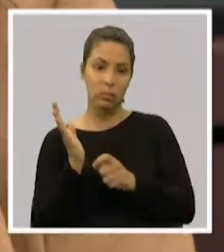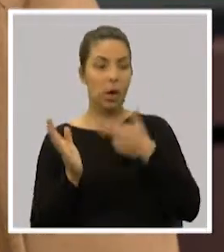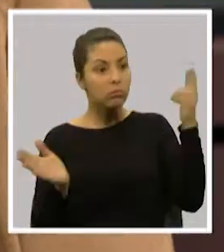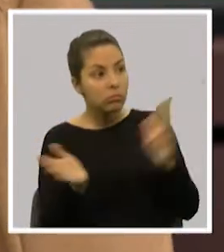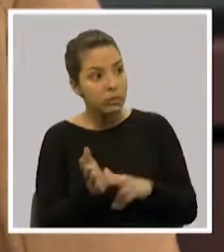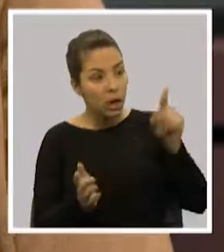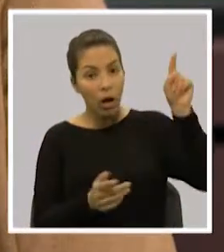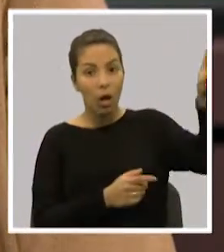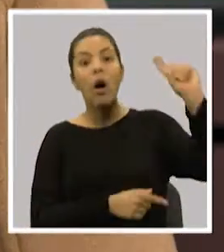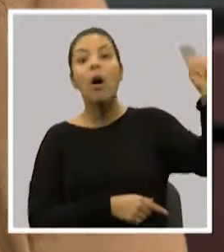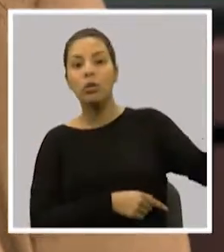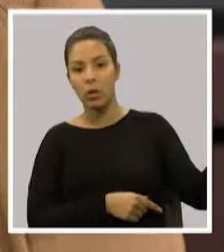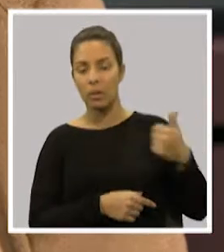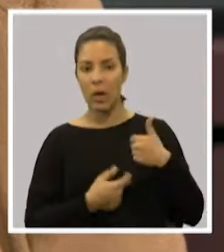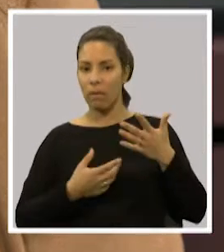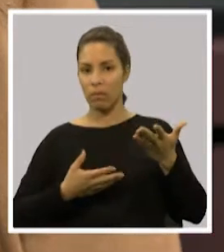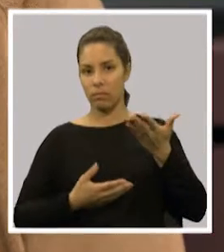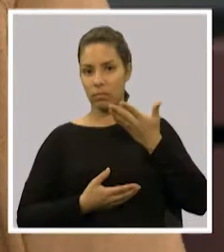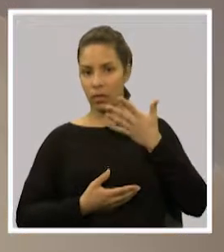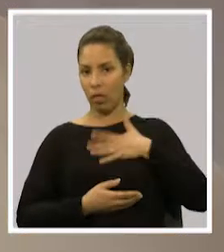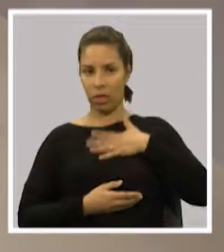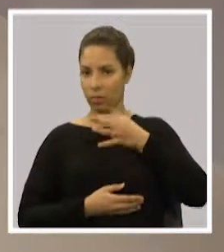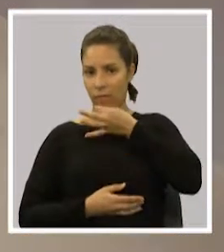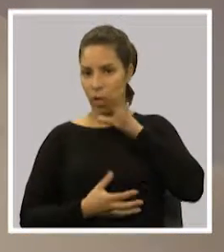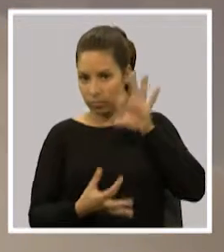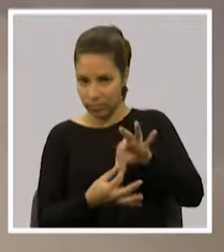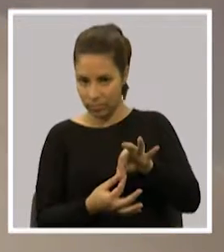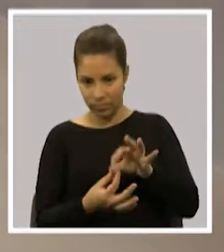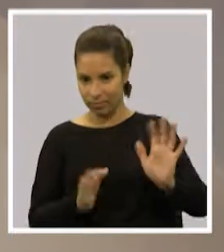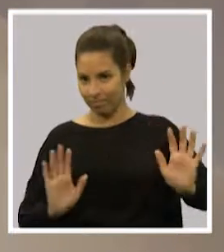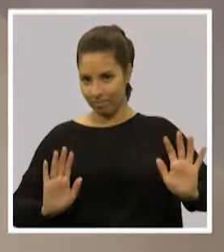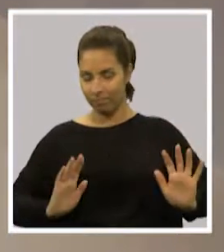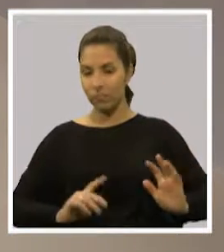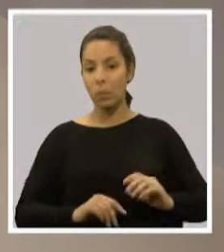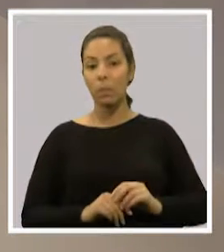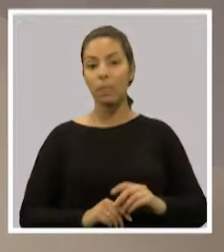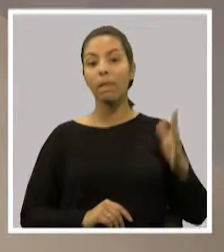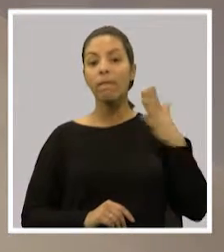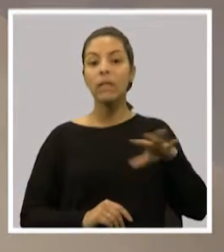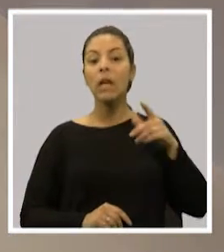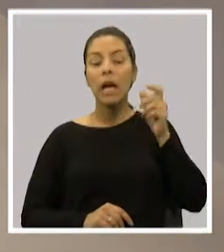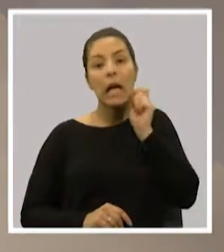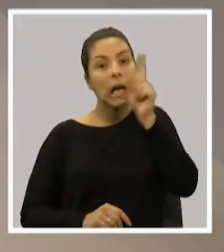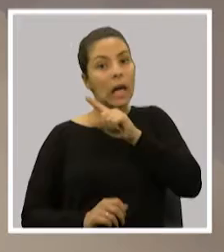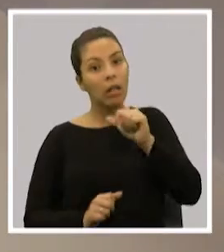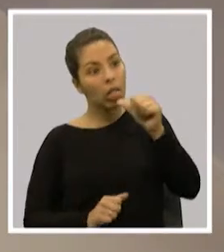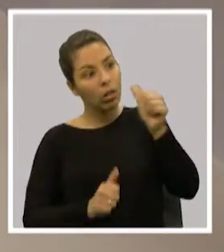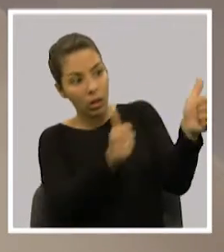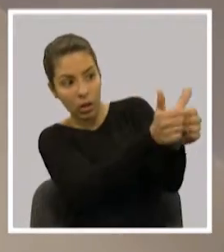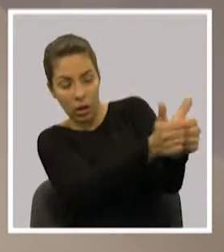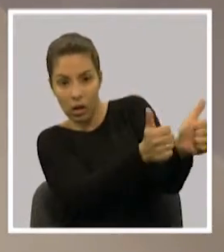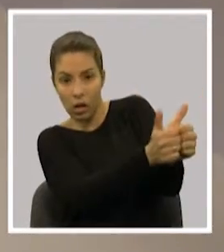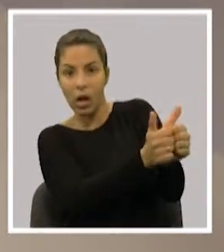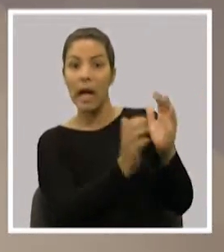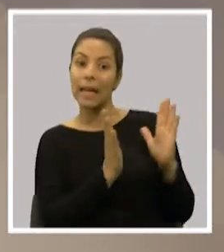Vaticano, isso eu não me quero pronunciar, porque quero é dar contas daquilo que faço e acho que quem acompanha